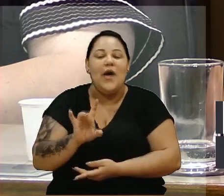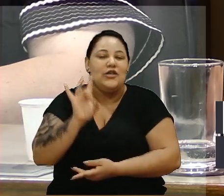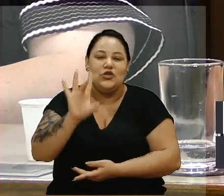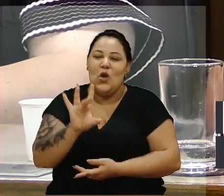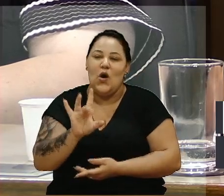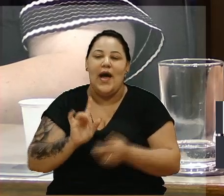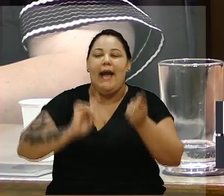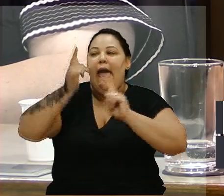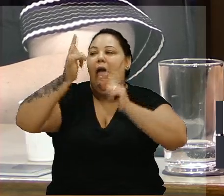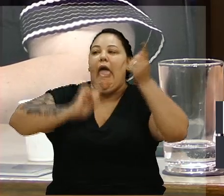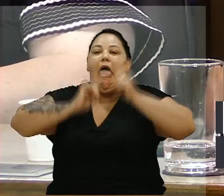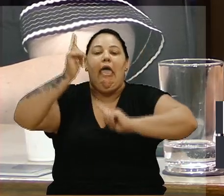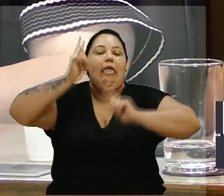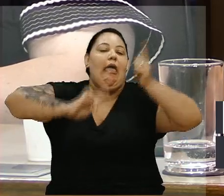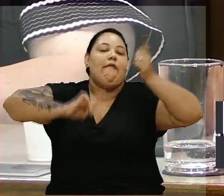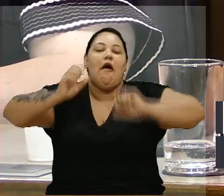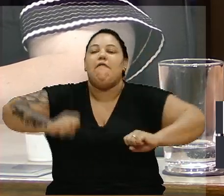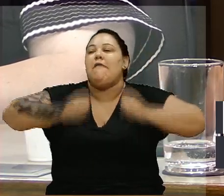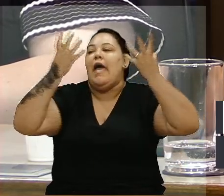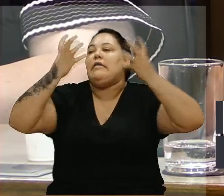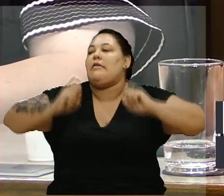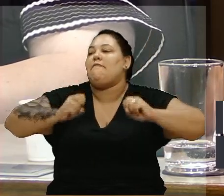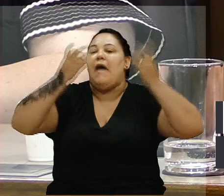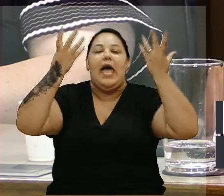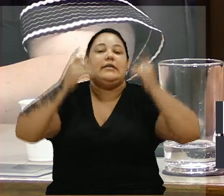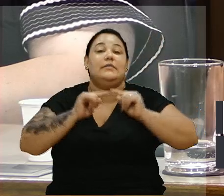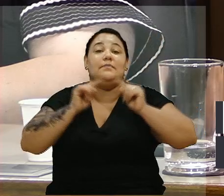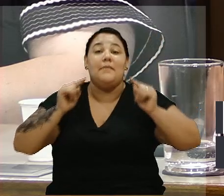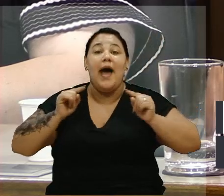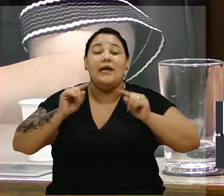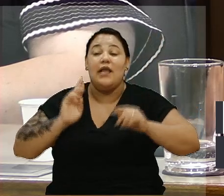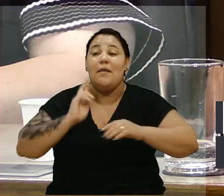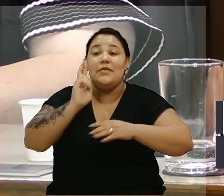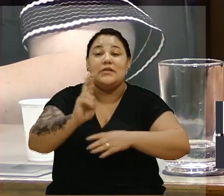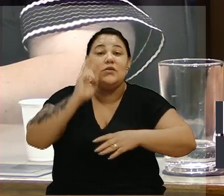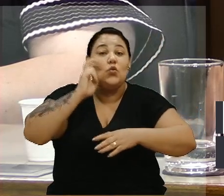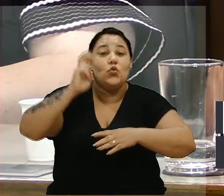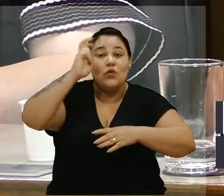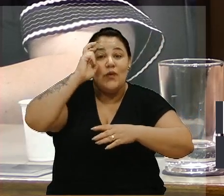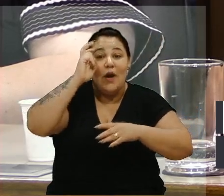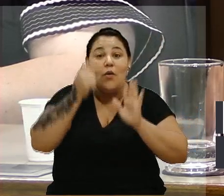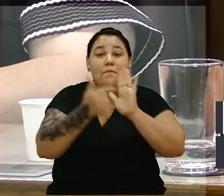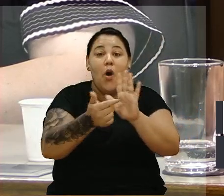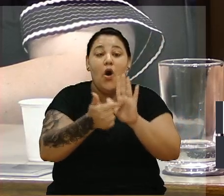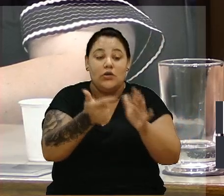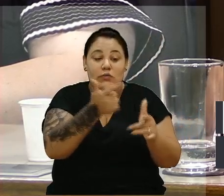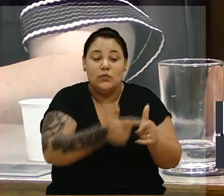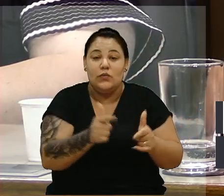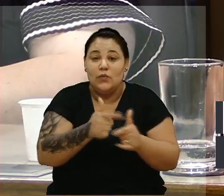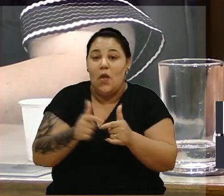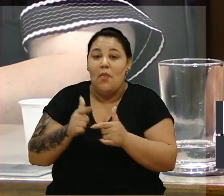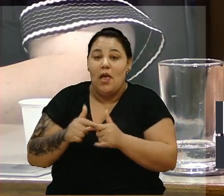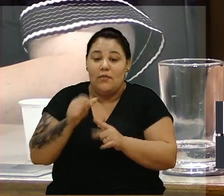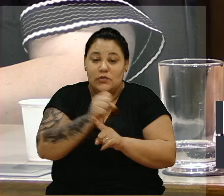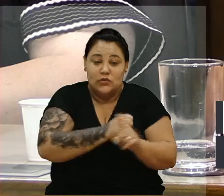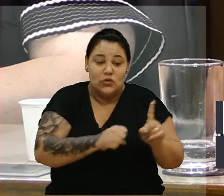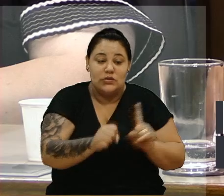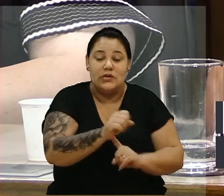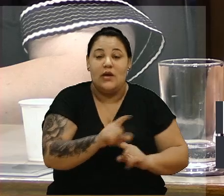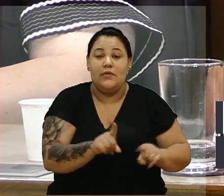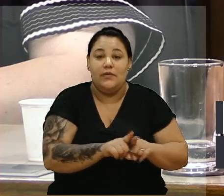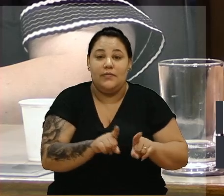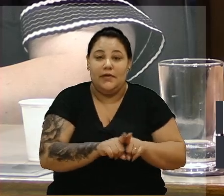si, festa, folia, como se diz, mas também a representação de problemas sociais. Eles levam à avenida,